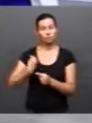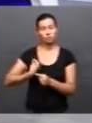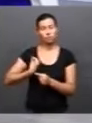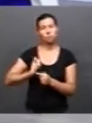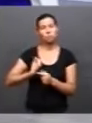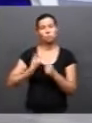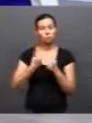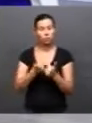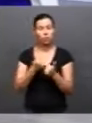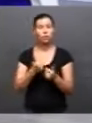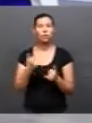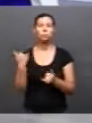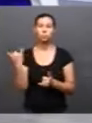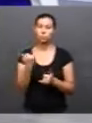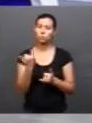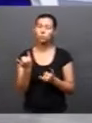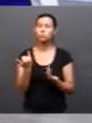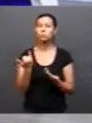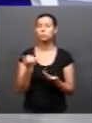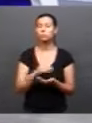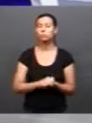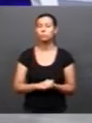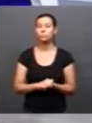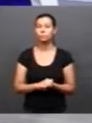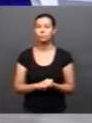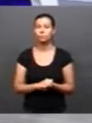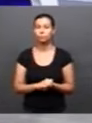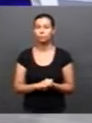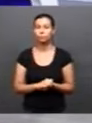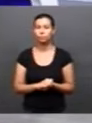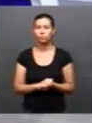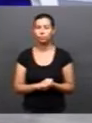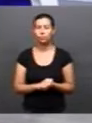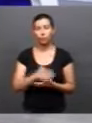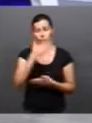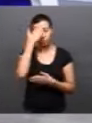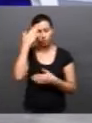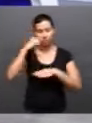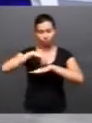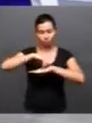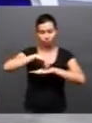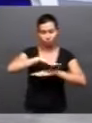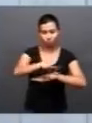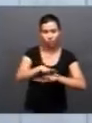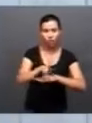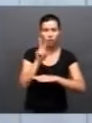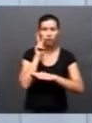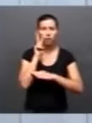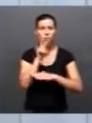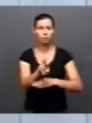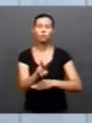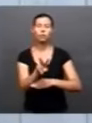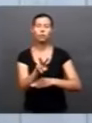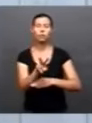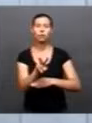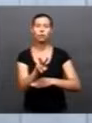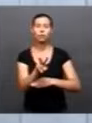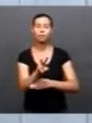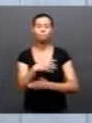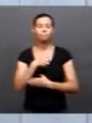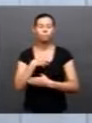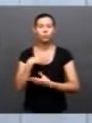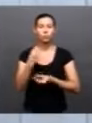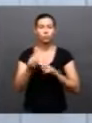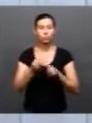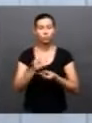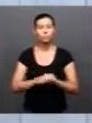A importância que isso tem. Você está falando do público que recebe. Isso. Ah, com certeza. Nós temos essa experiência